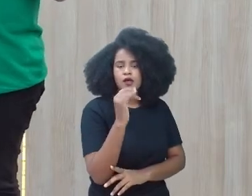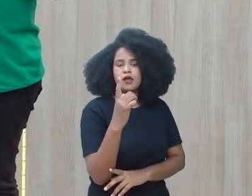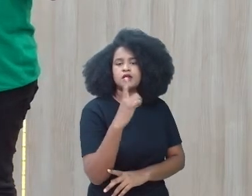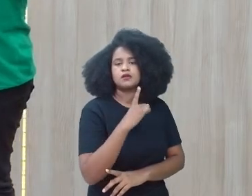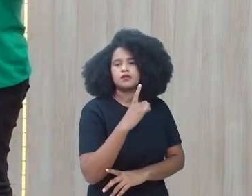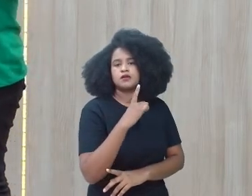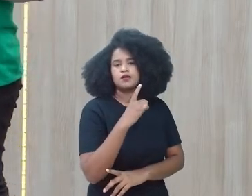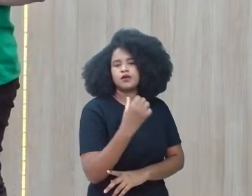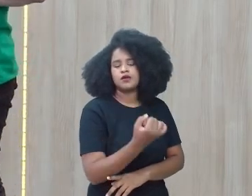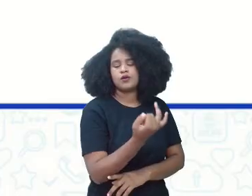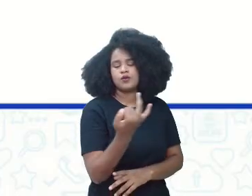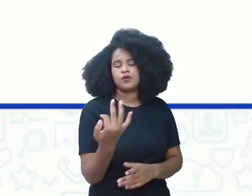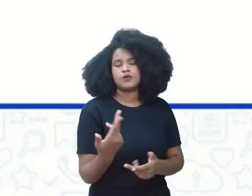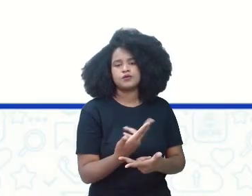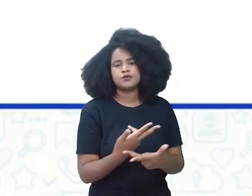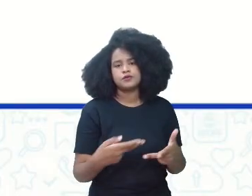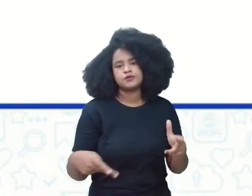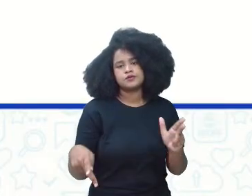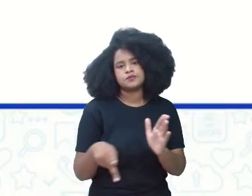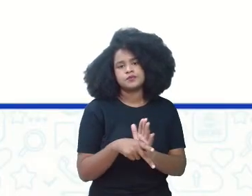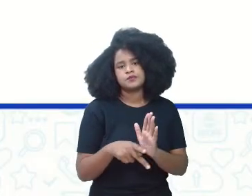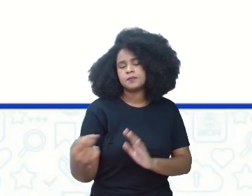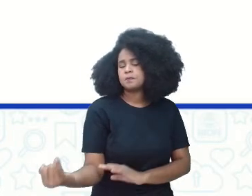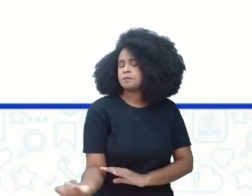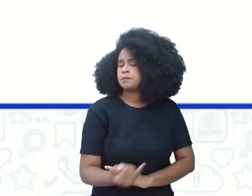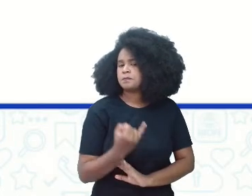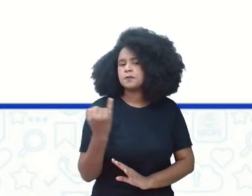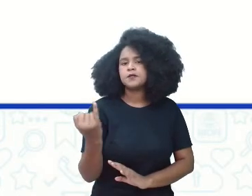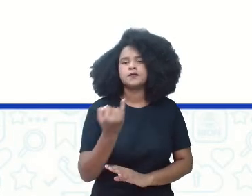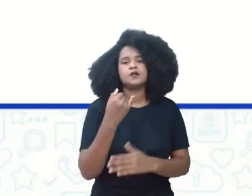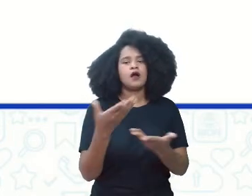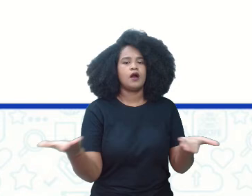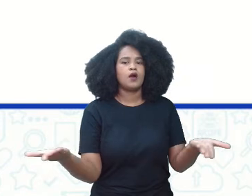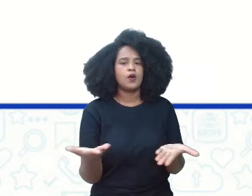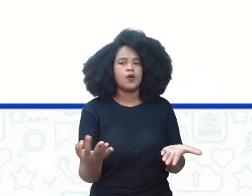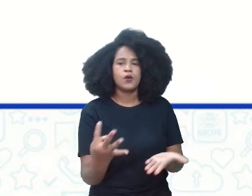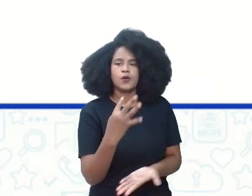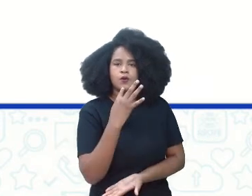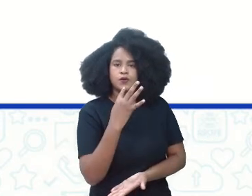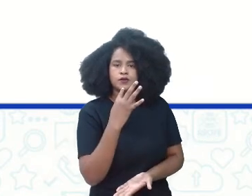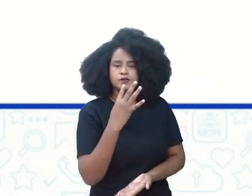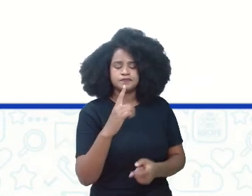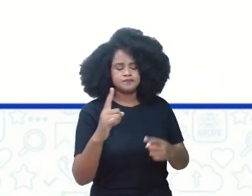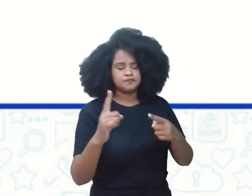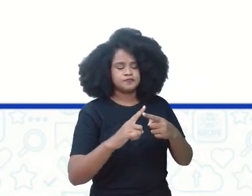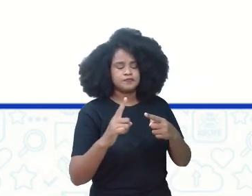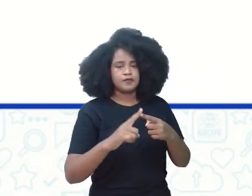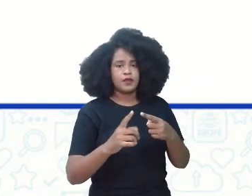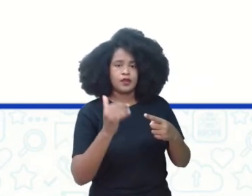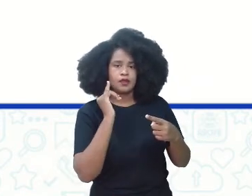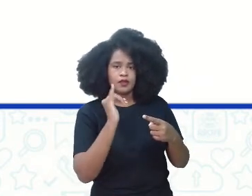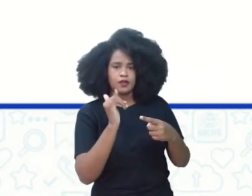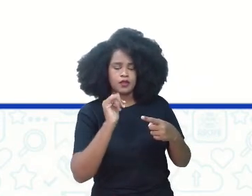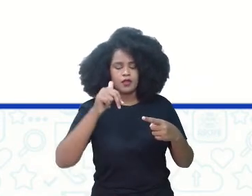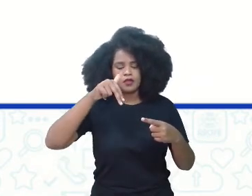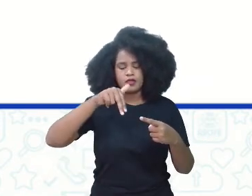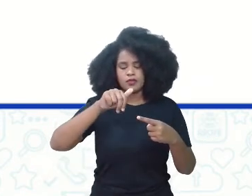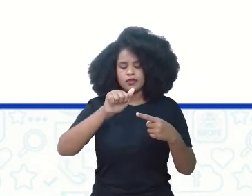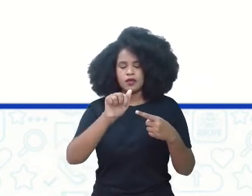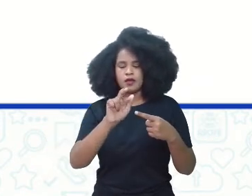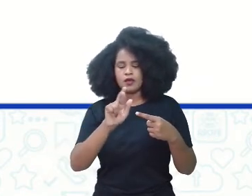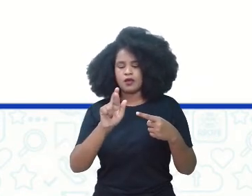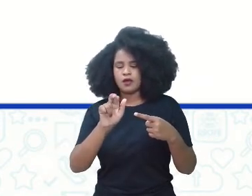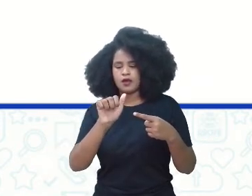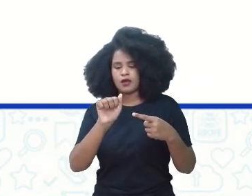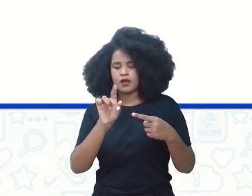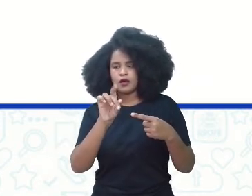elementos essenciais. Então, vamos conhecer. O narrador é um desses elementos, o